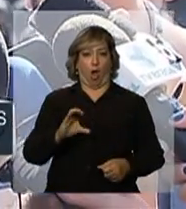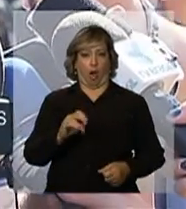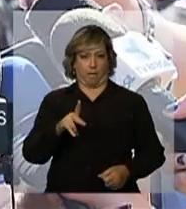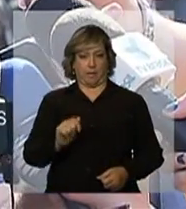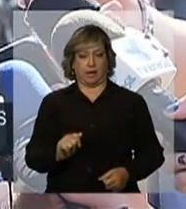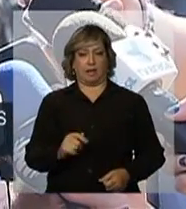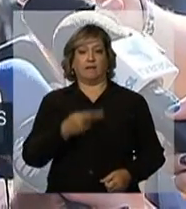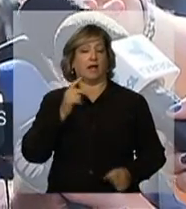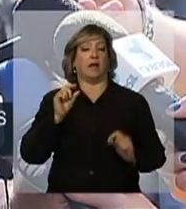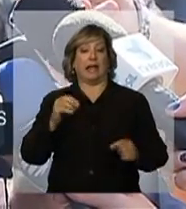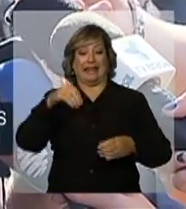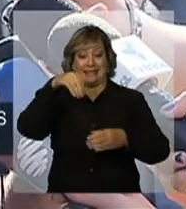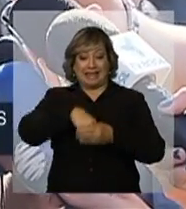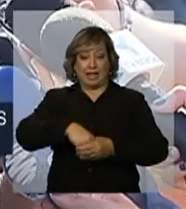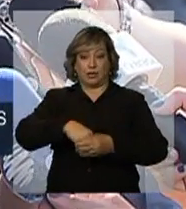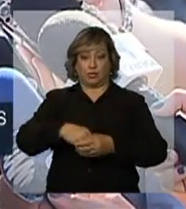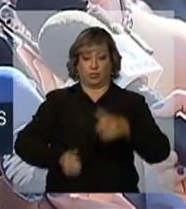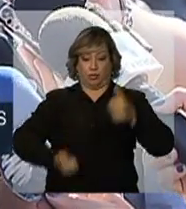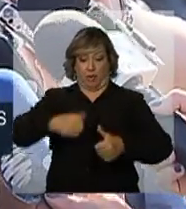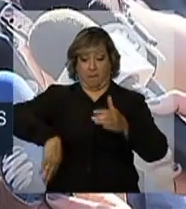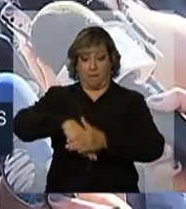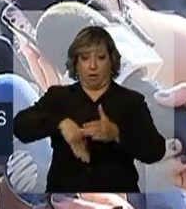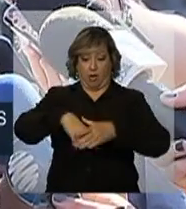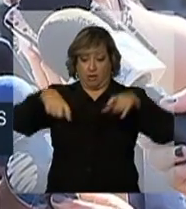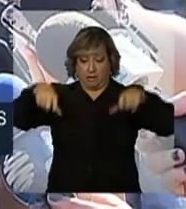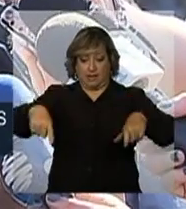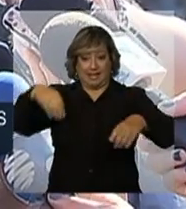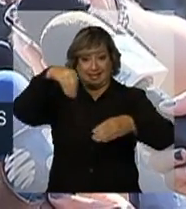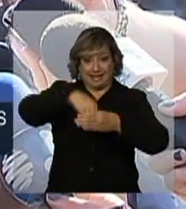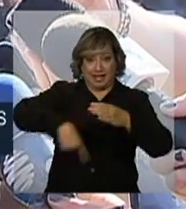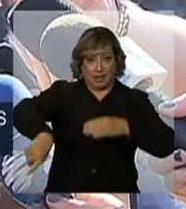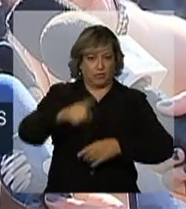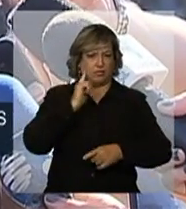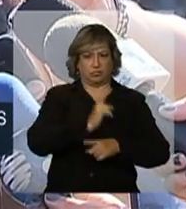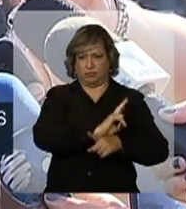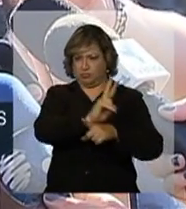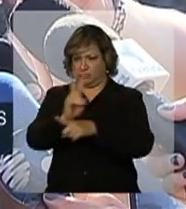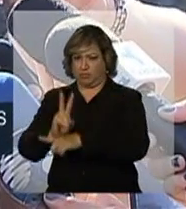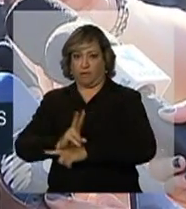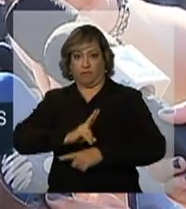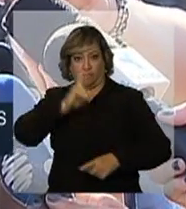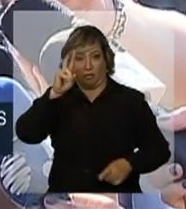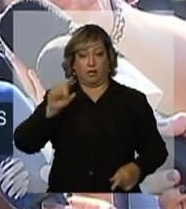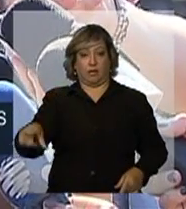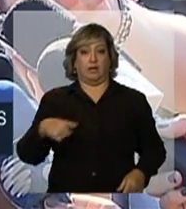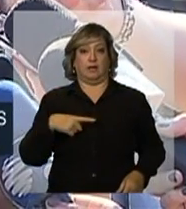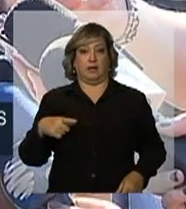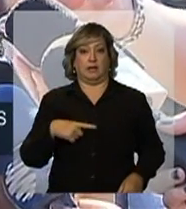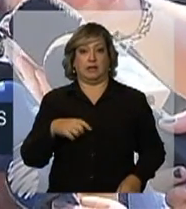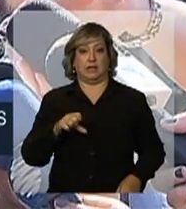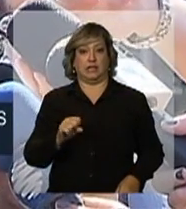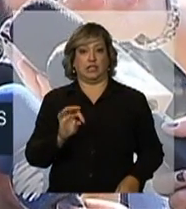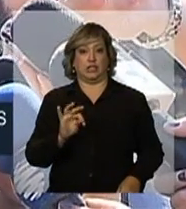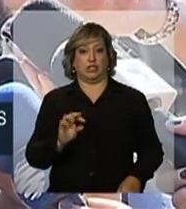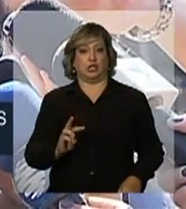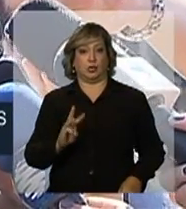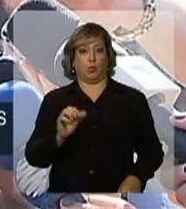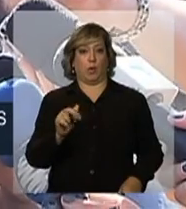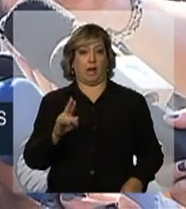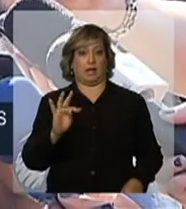diz que dentro dos estádios a segurança ostensiva é provida pelo stewards, a segurança